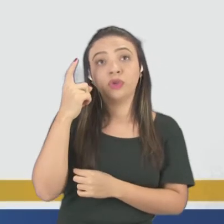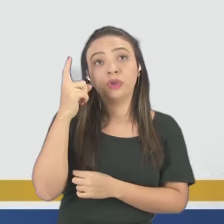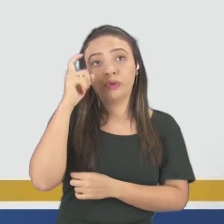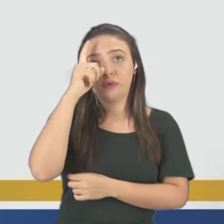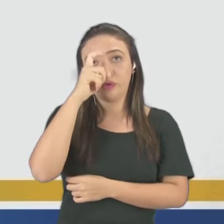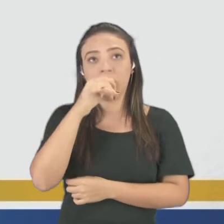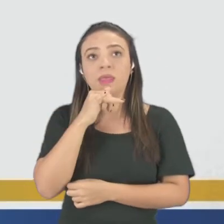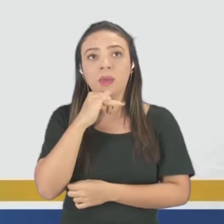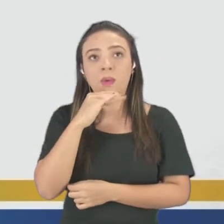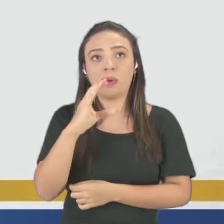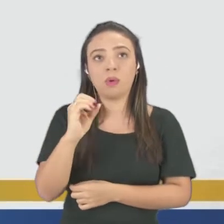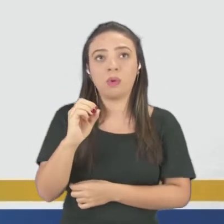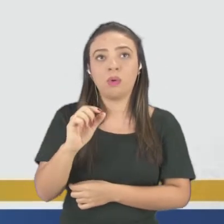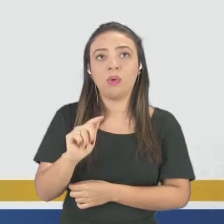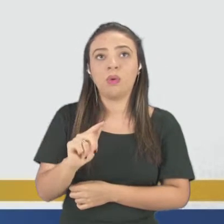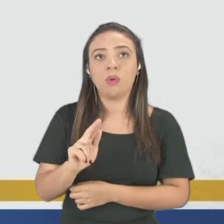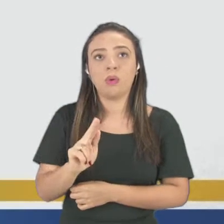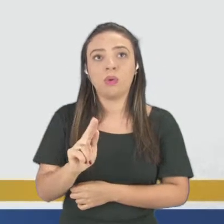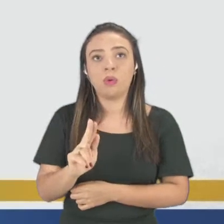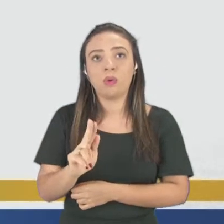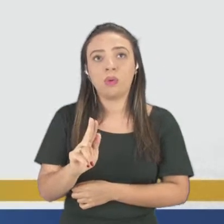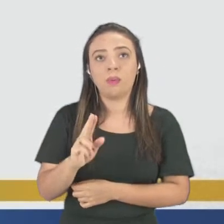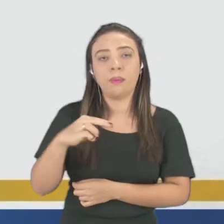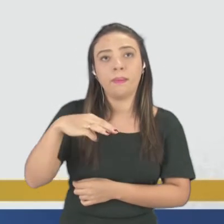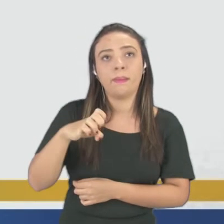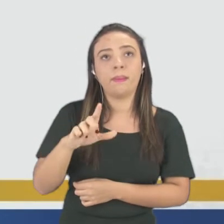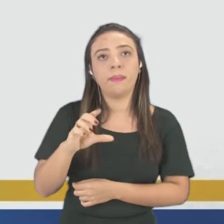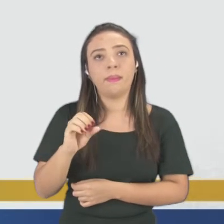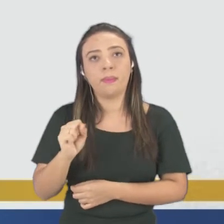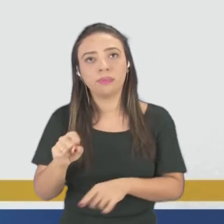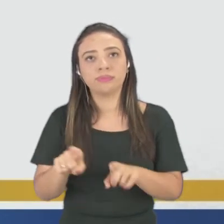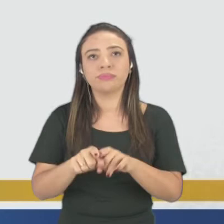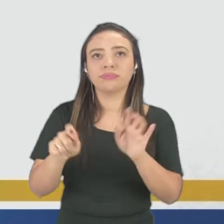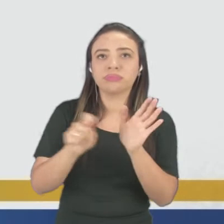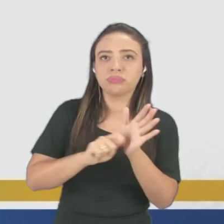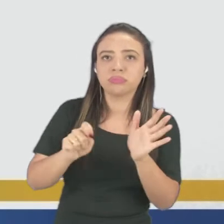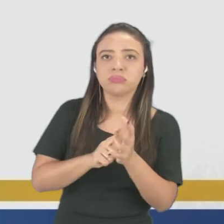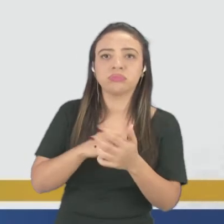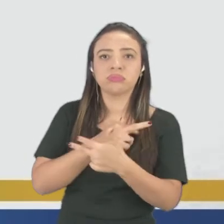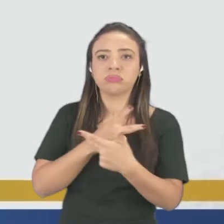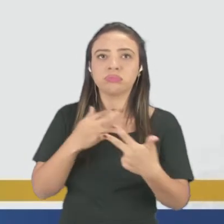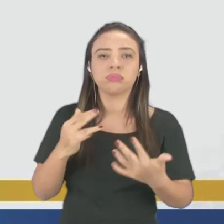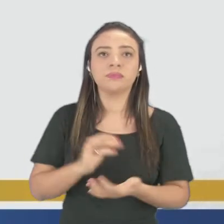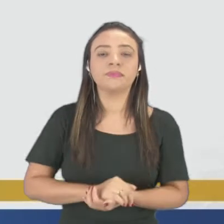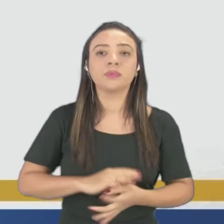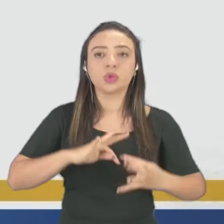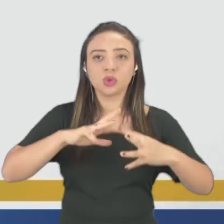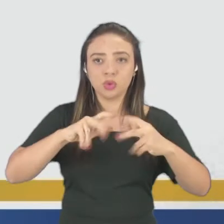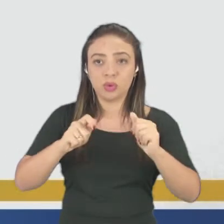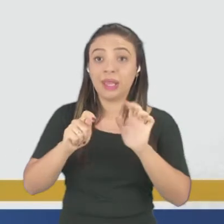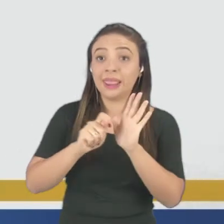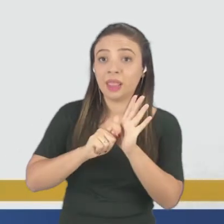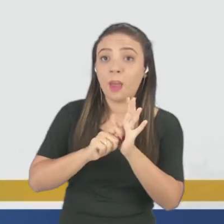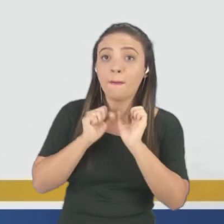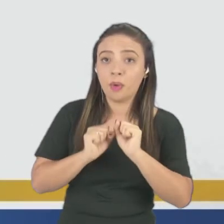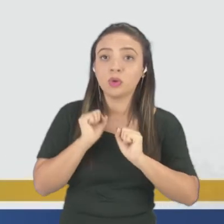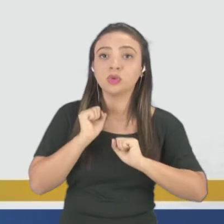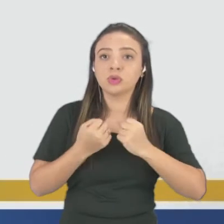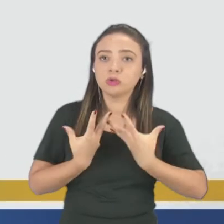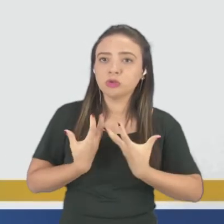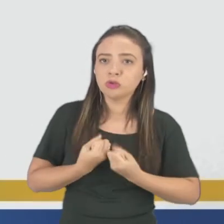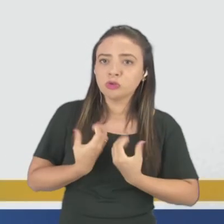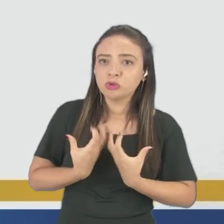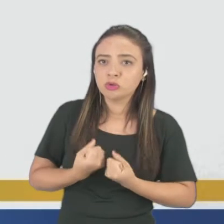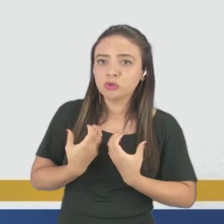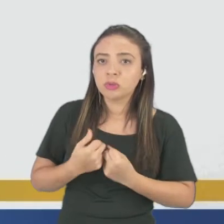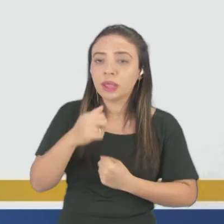espécies cogumelo LSD maconha o CMT tá essas drogas pessoal podem ser absorvida de